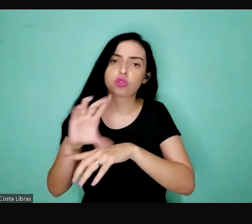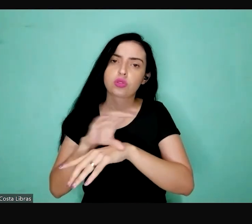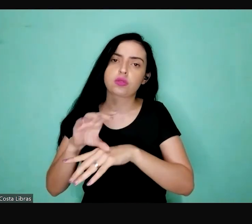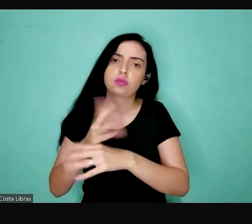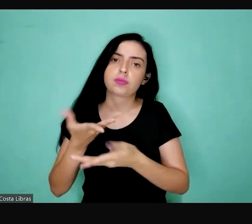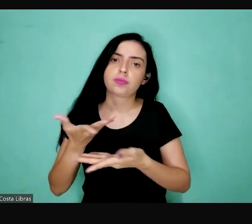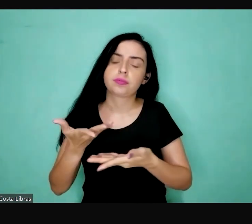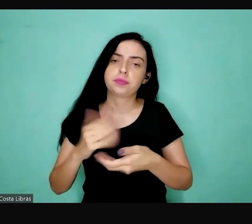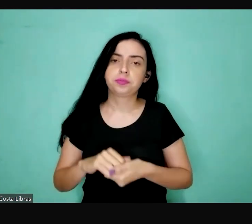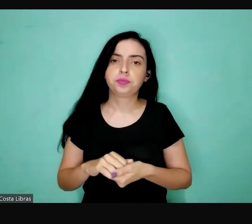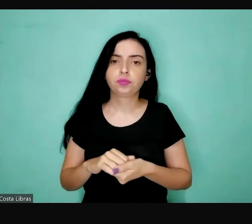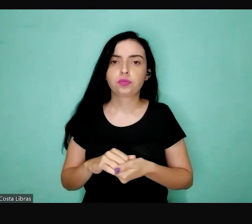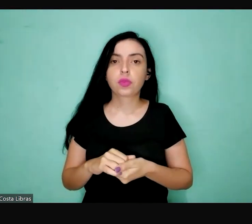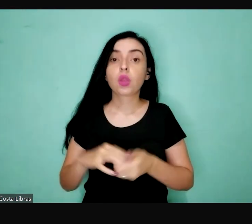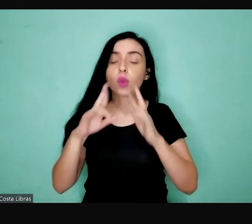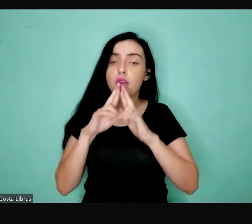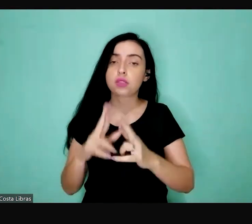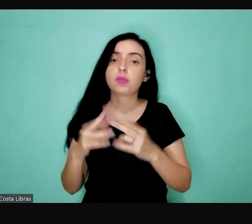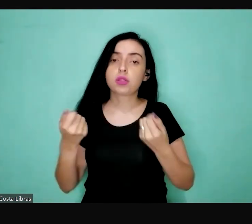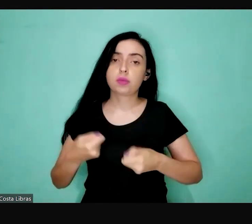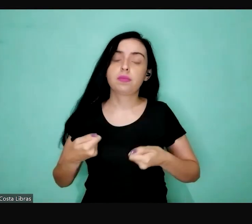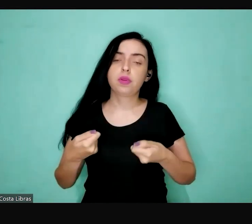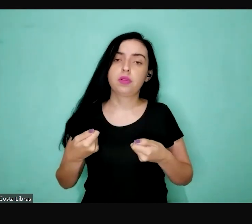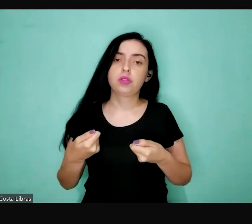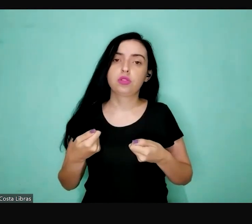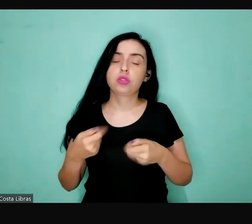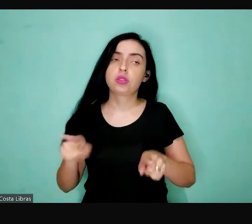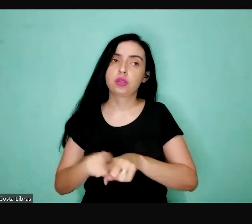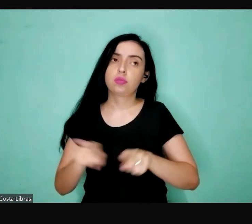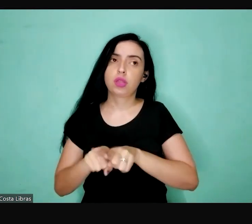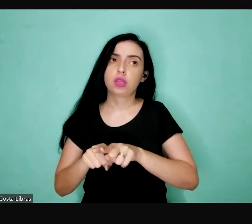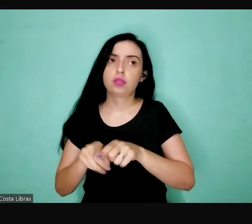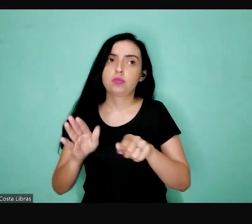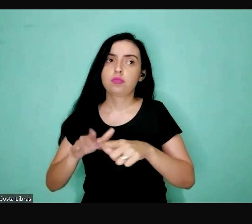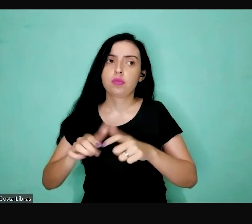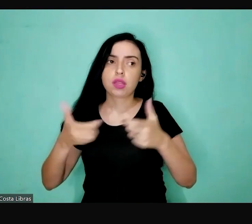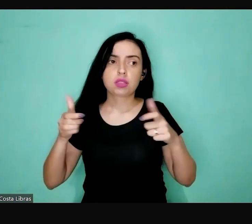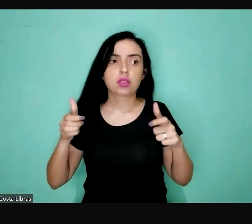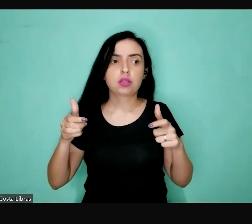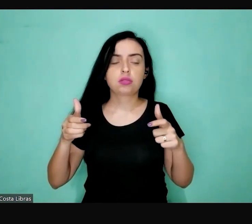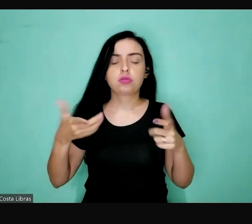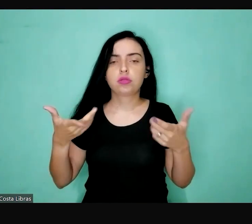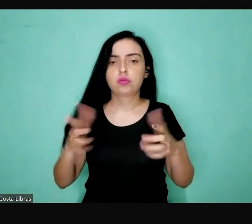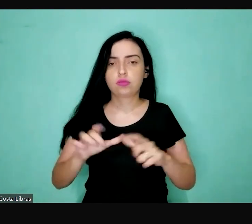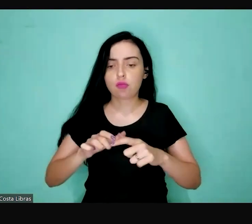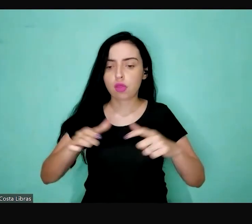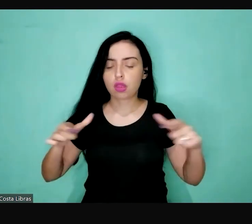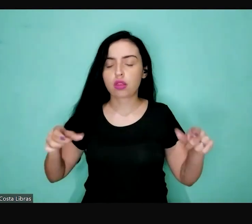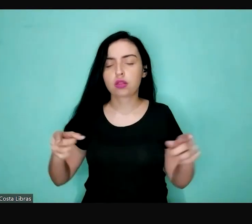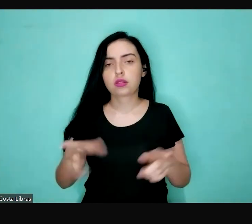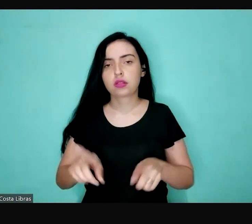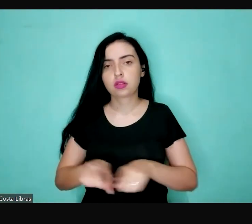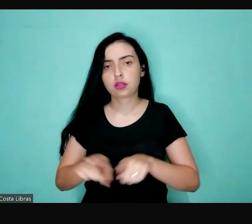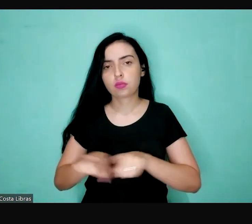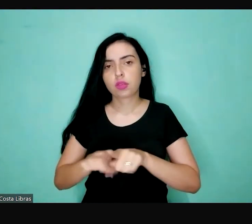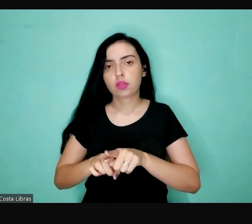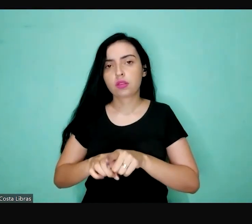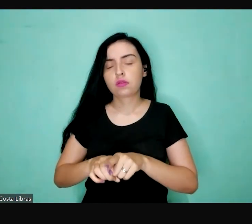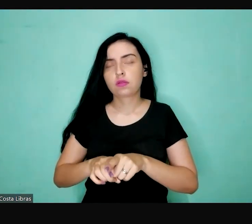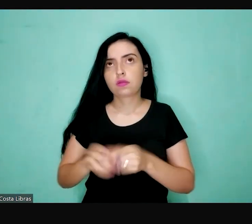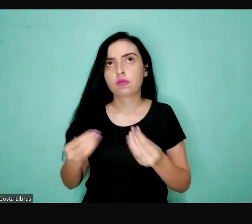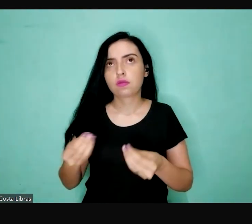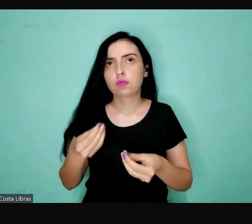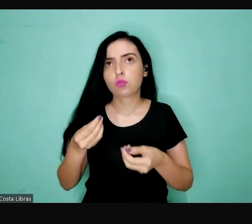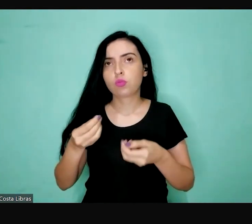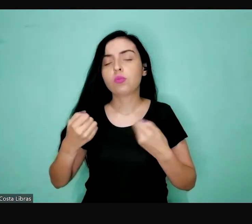inconstitucionalidade. E o resultado pode ser lá também mais alargado. Então, também aí vai poder ter